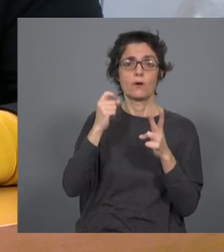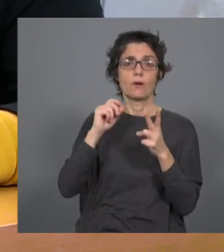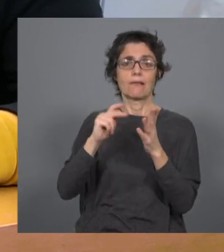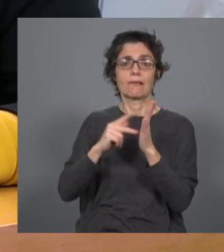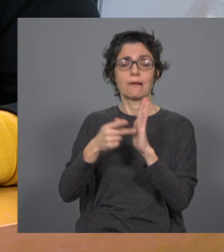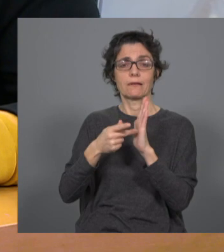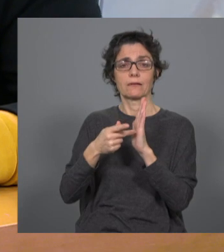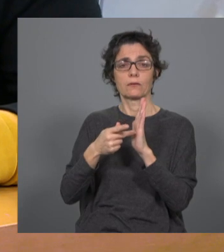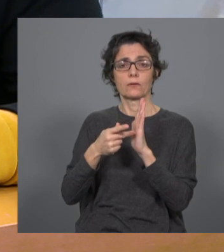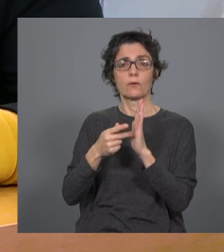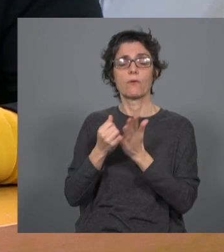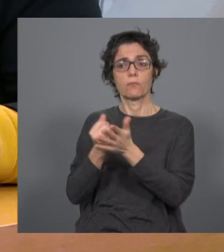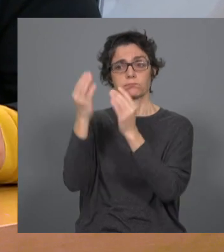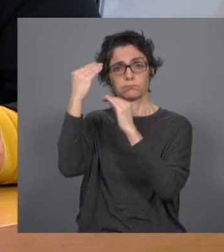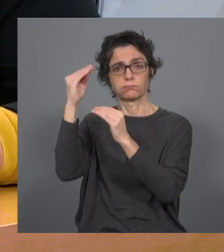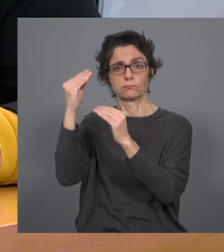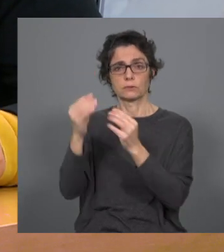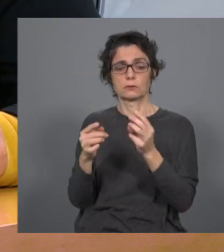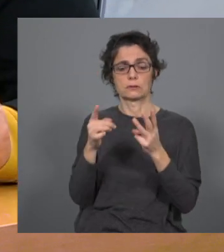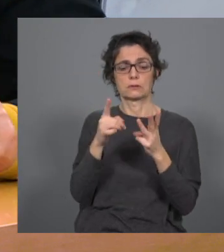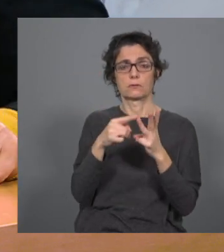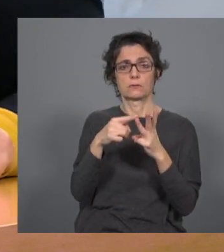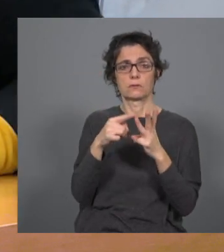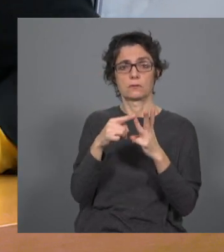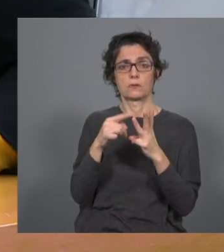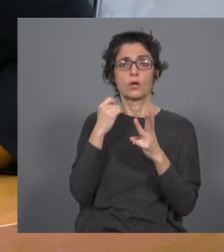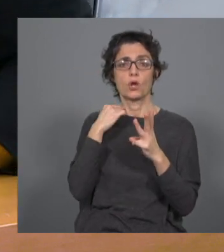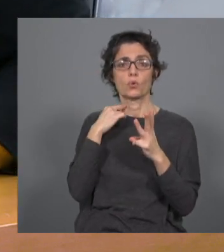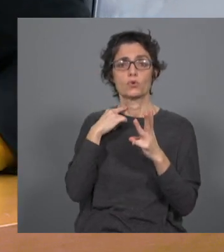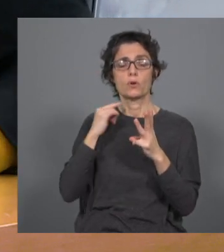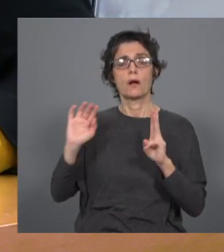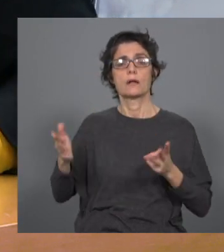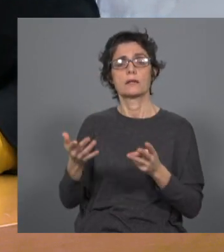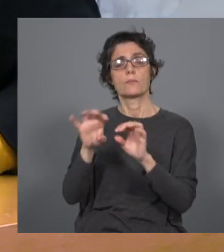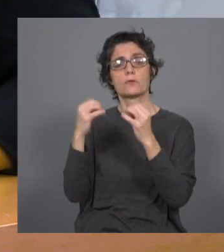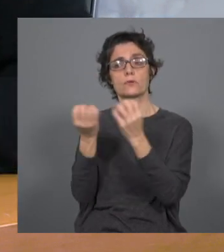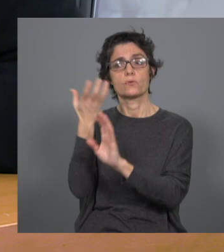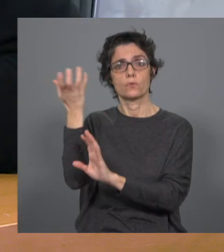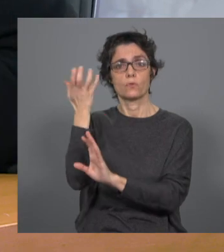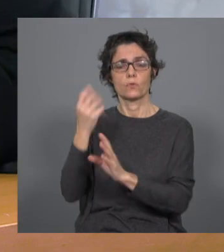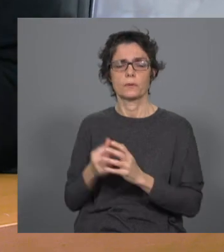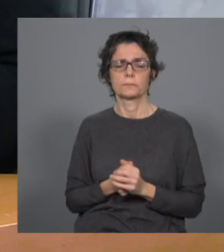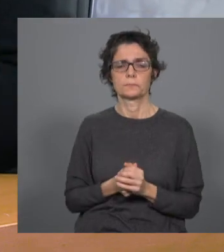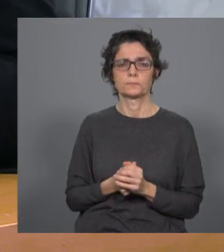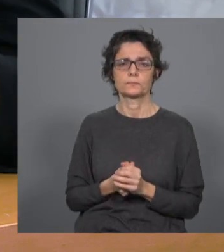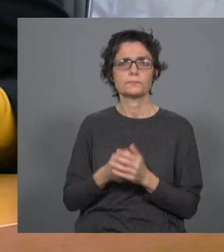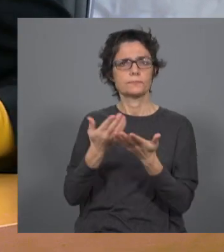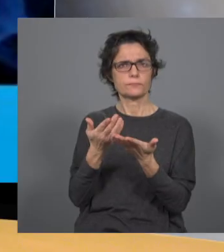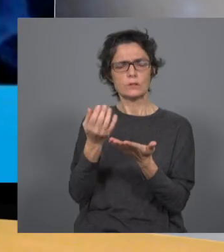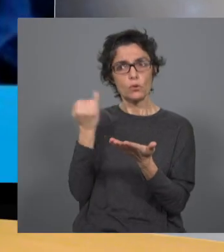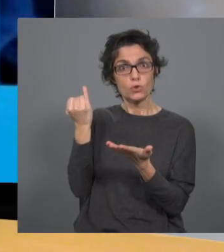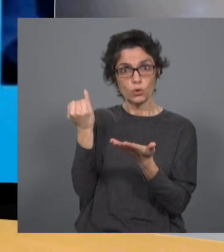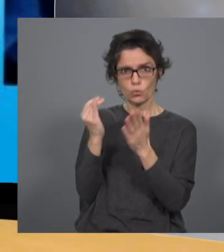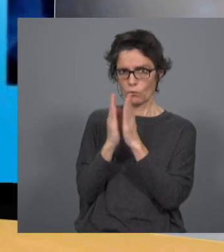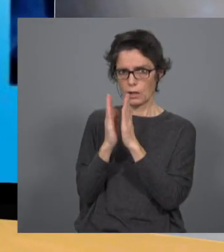de apoio à educação e também a animação sociocultural. Mas as irmãs, este instituto